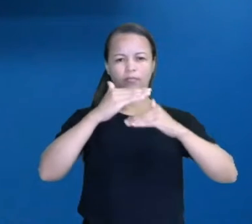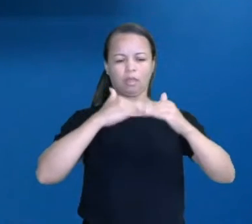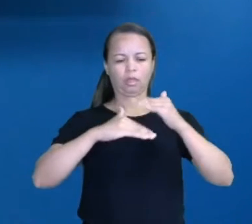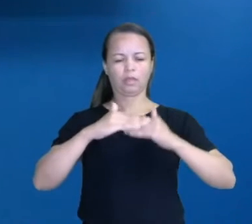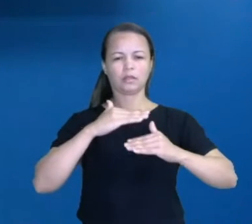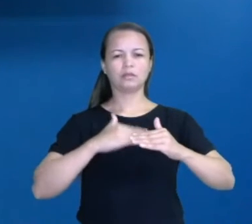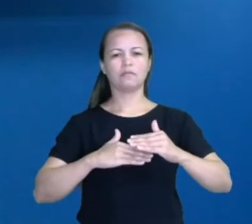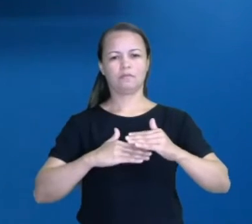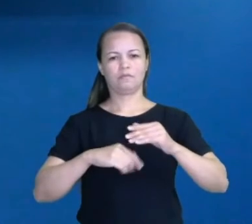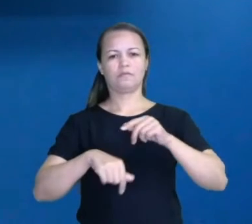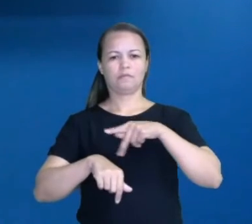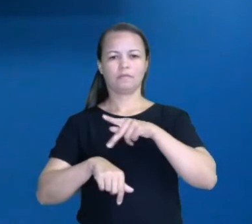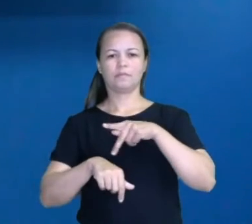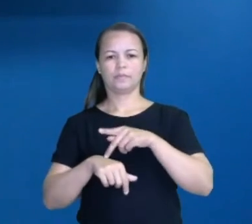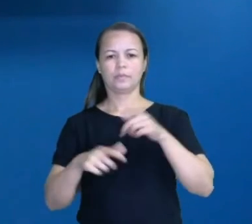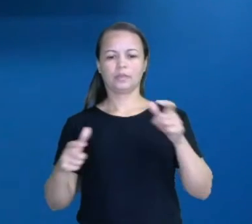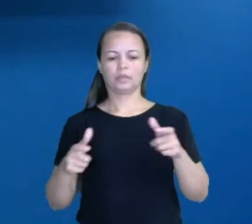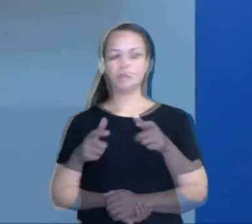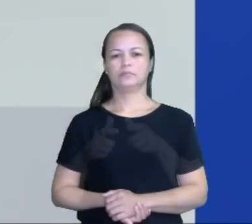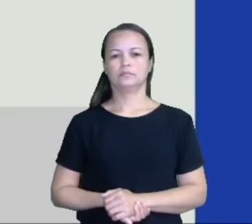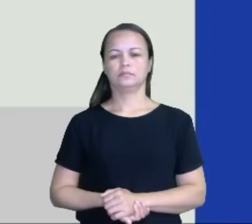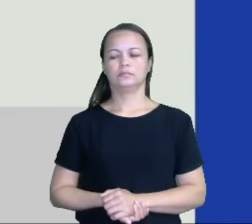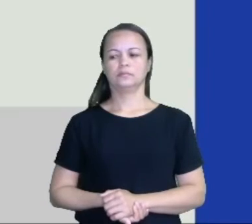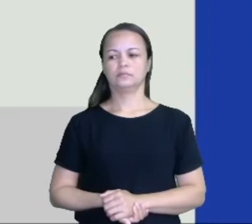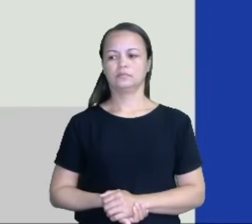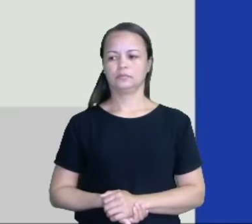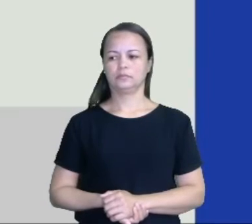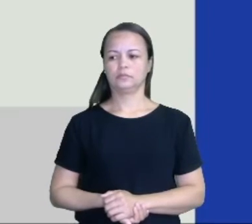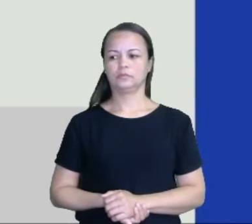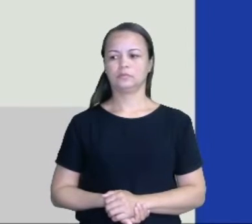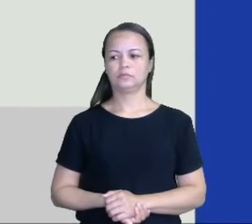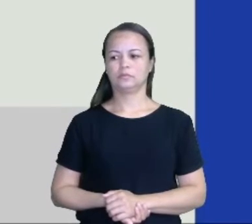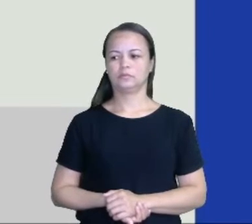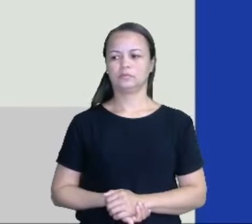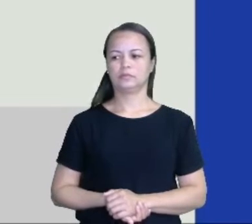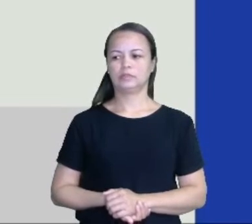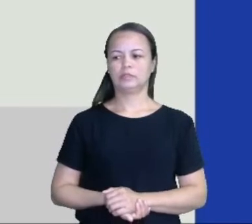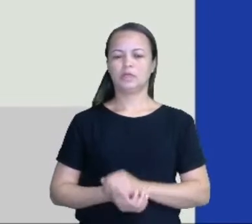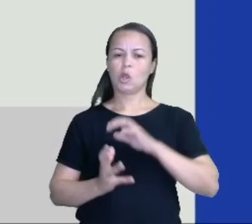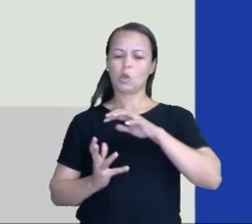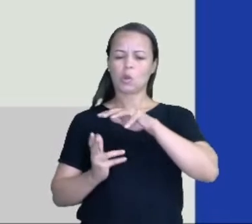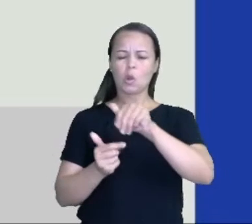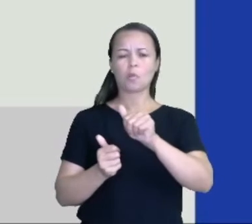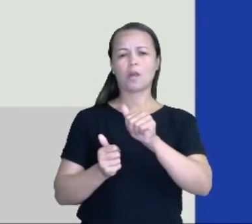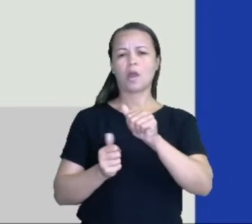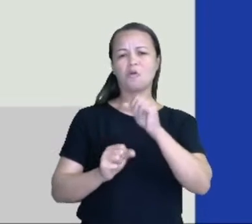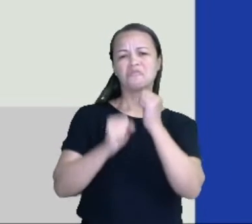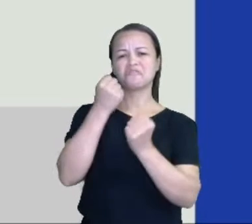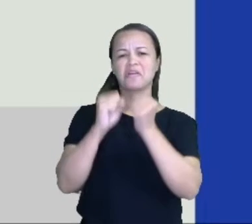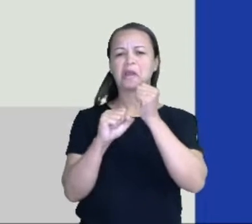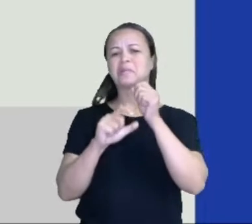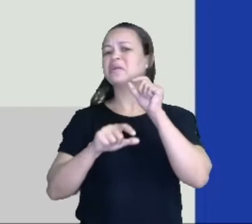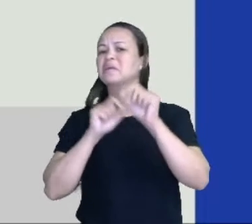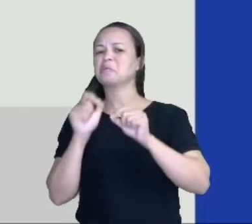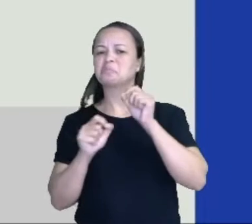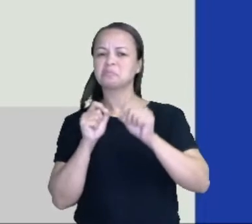entre as grandes potências mundiais, né? E aqui, o que é fábrica global? Fábrica global é uma expressão que indica